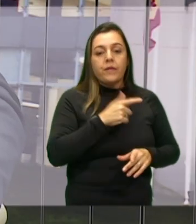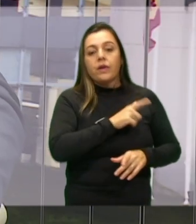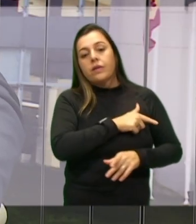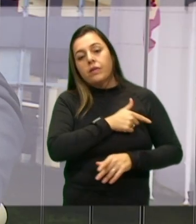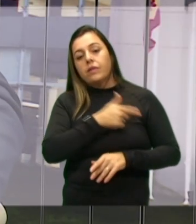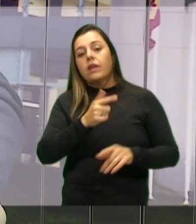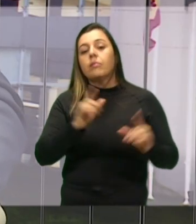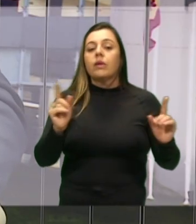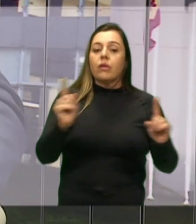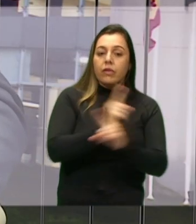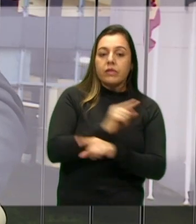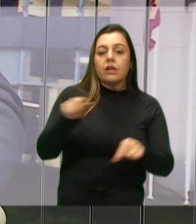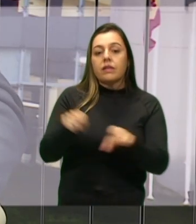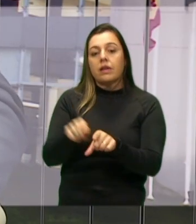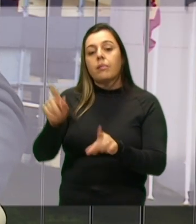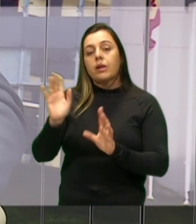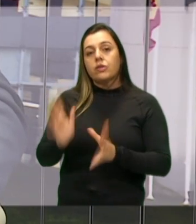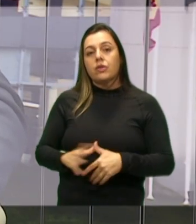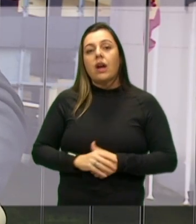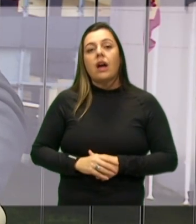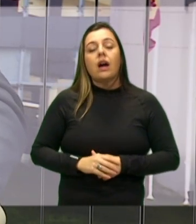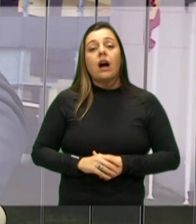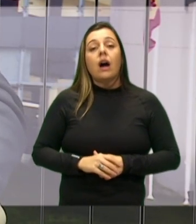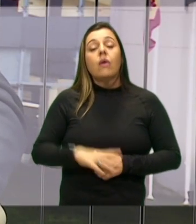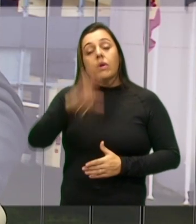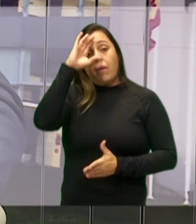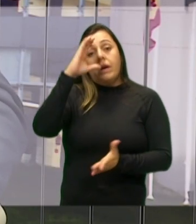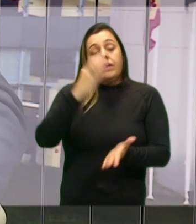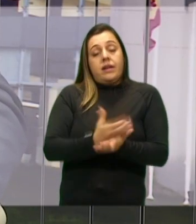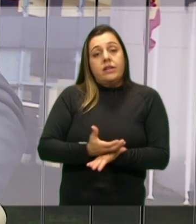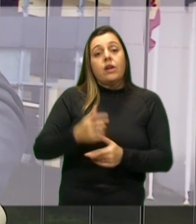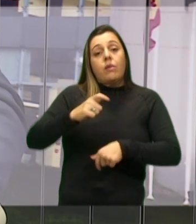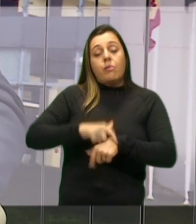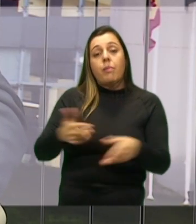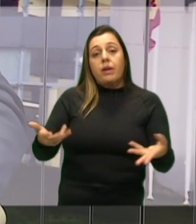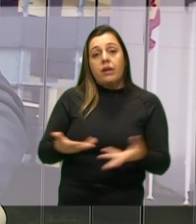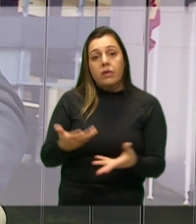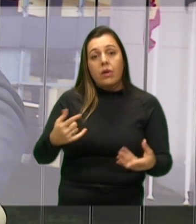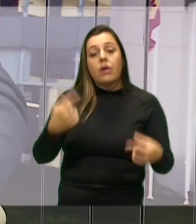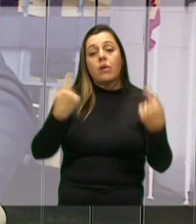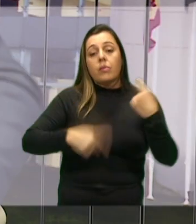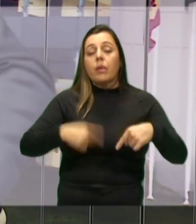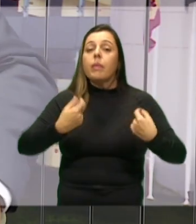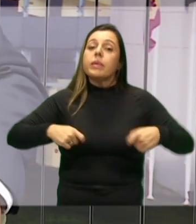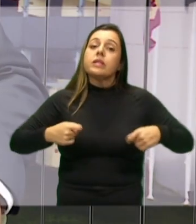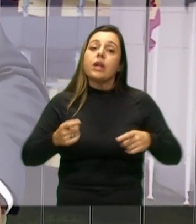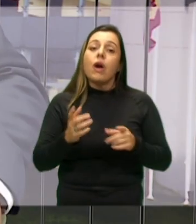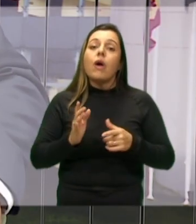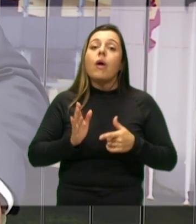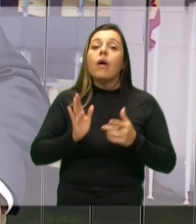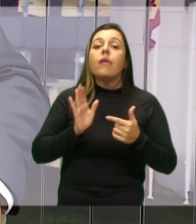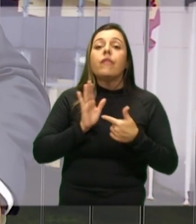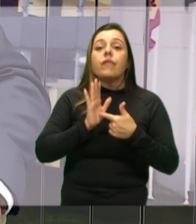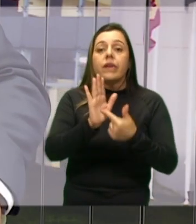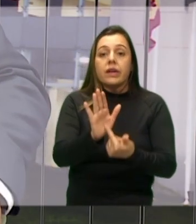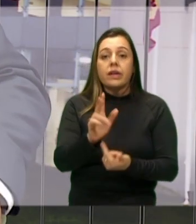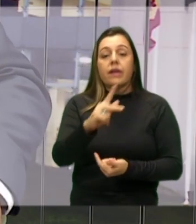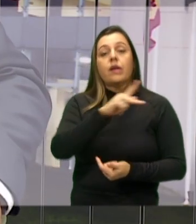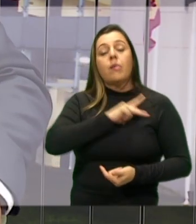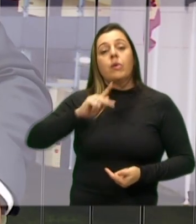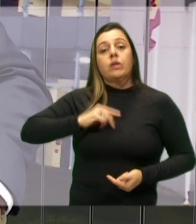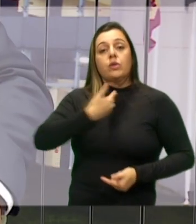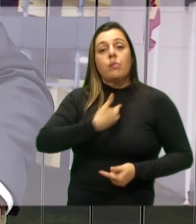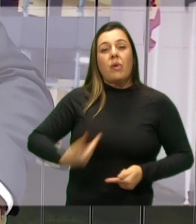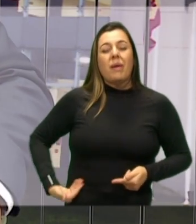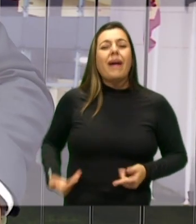oposição, o governo Volney também aqui na Câmara de Vereadores. O que eu acredito é que, nesse momento, a política precisa apontar novamente para o rumo da política pública.